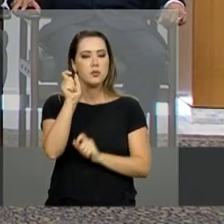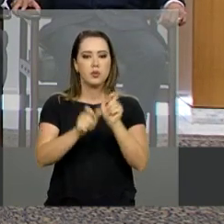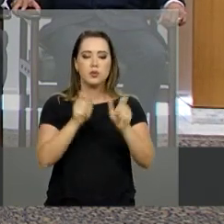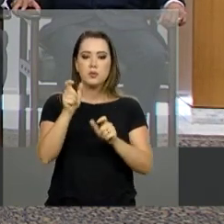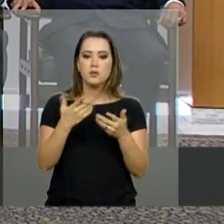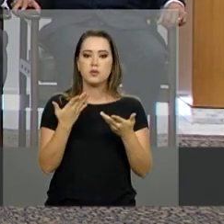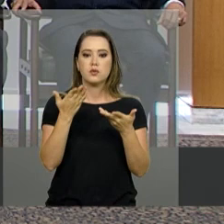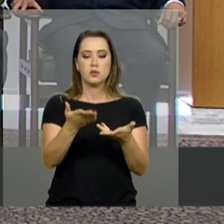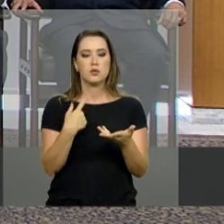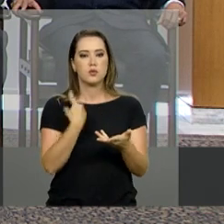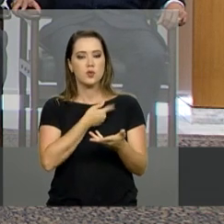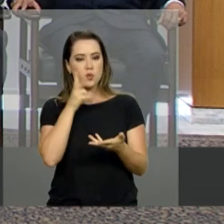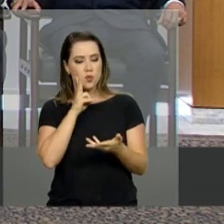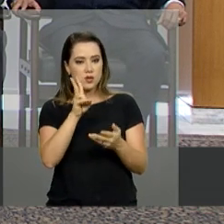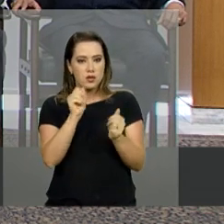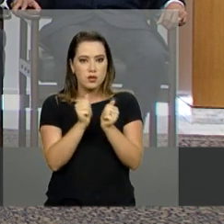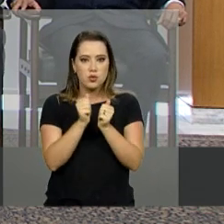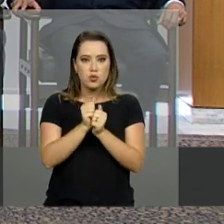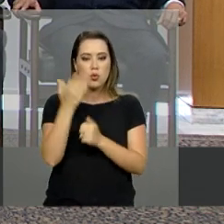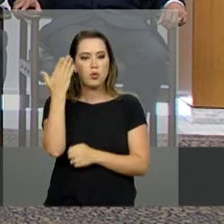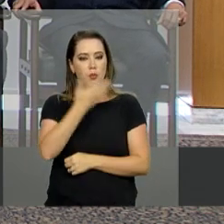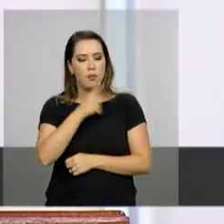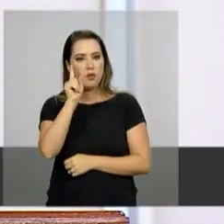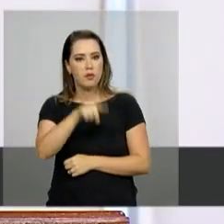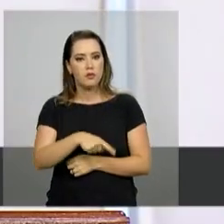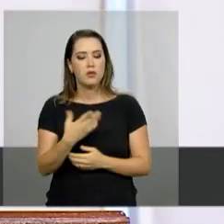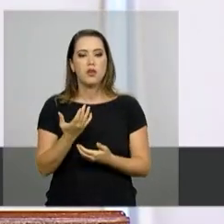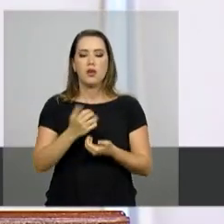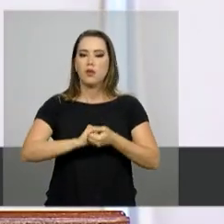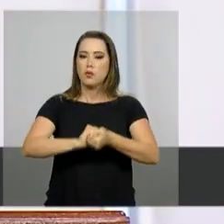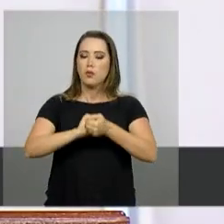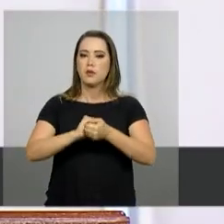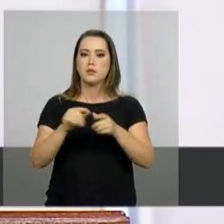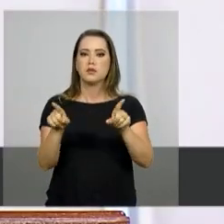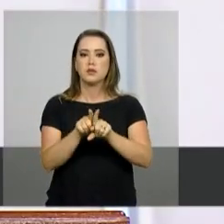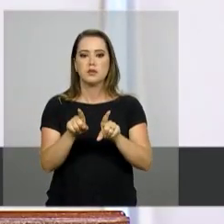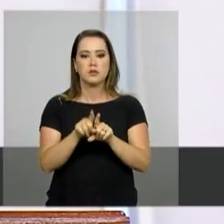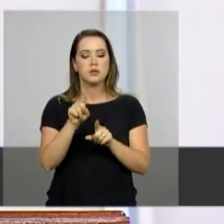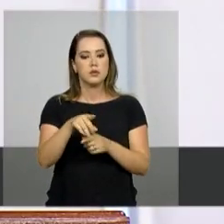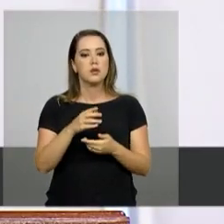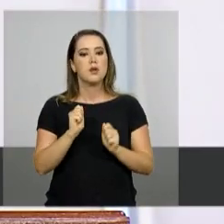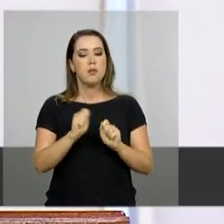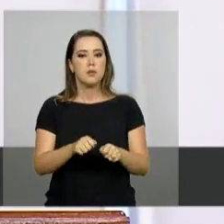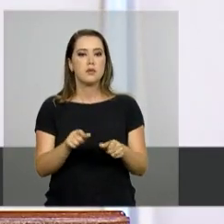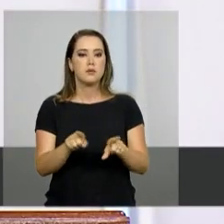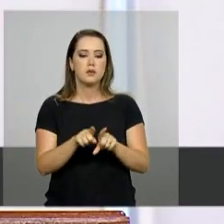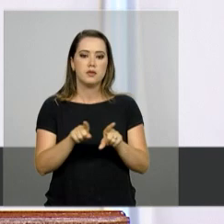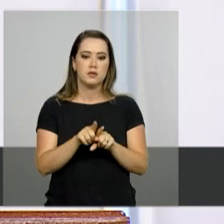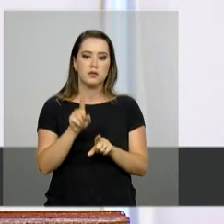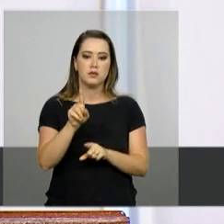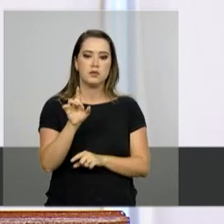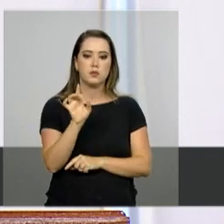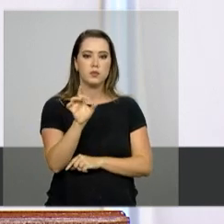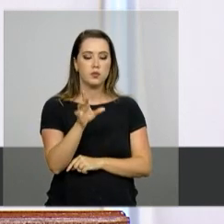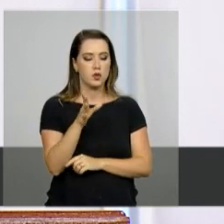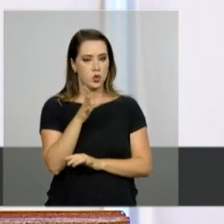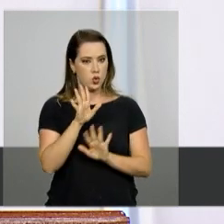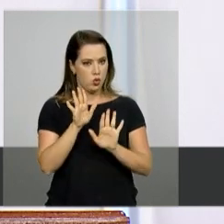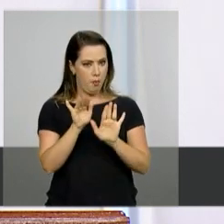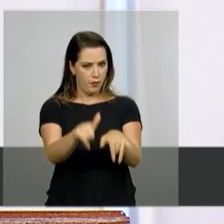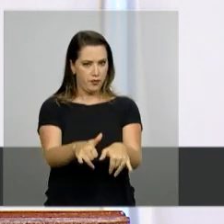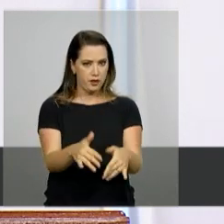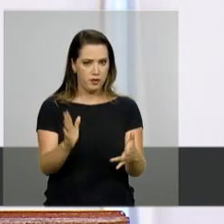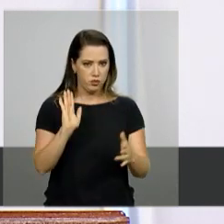estão nessa reunião eu quero cumprimentá-los gm permitam também opera apenas para concluir não